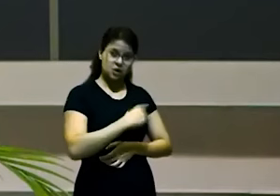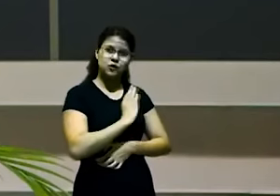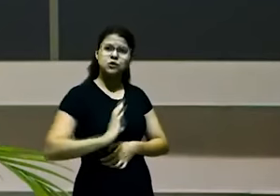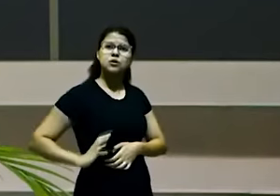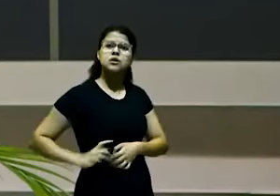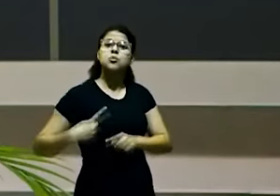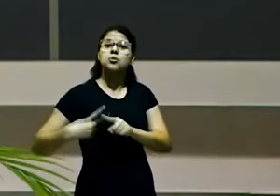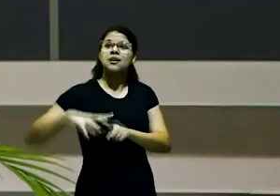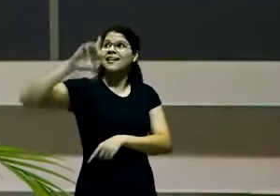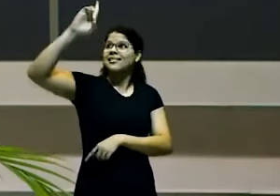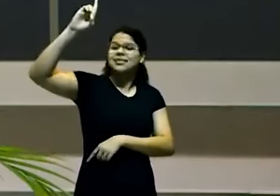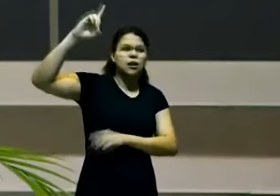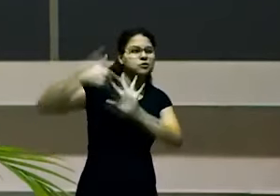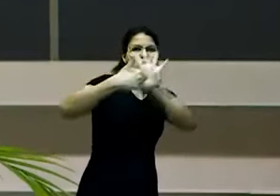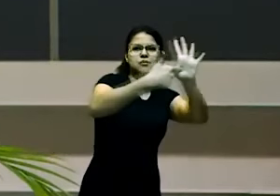te